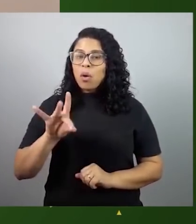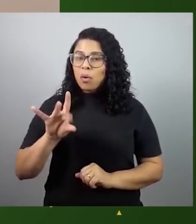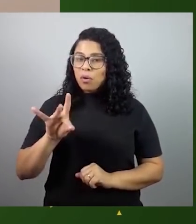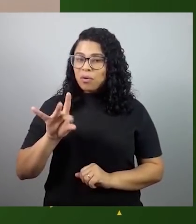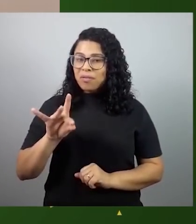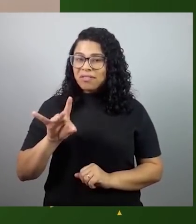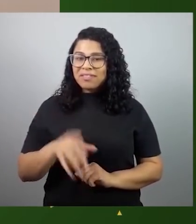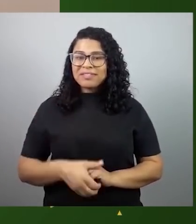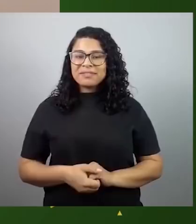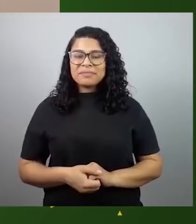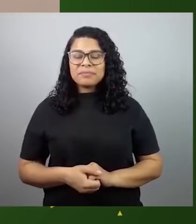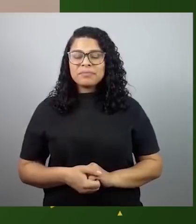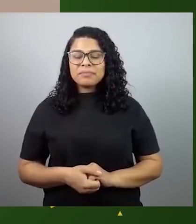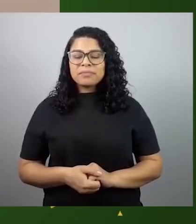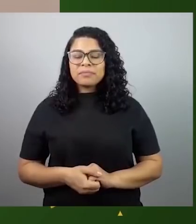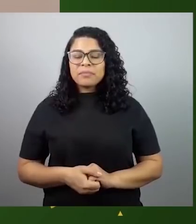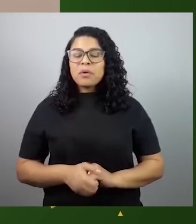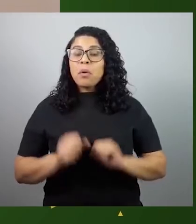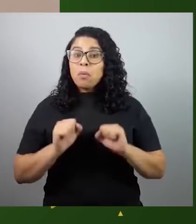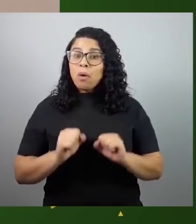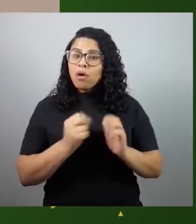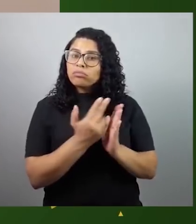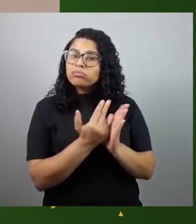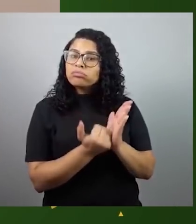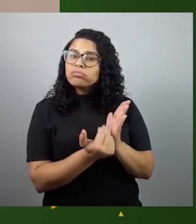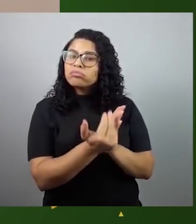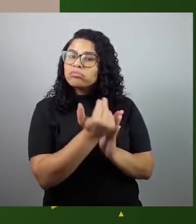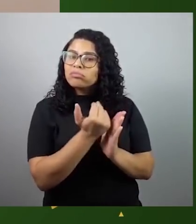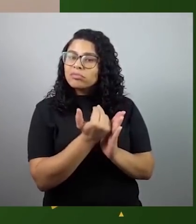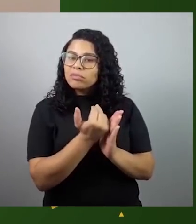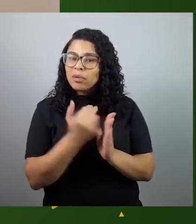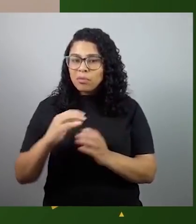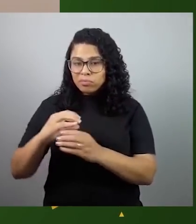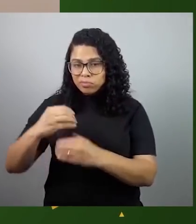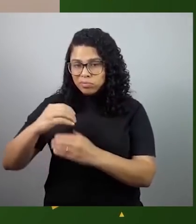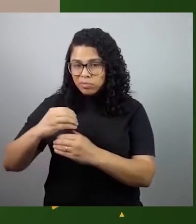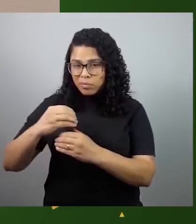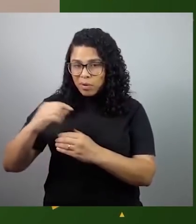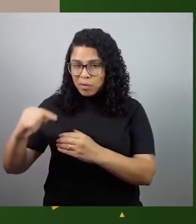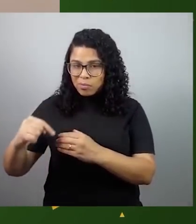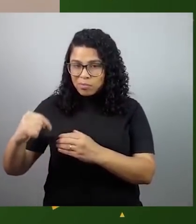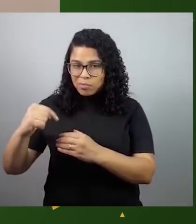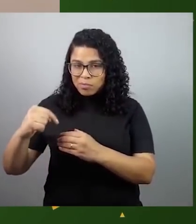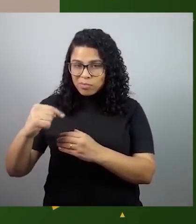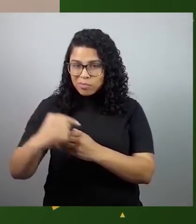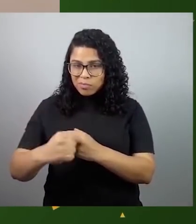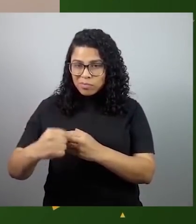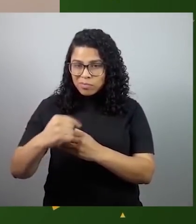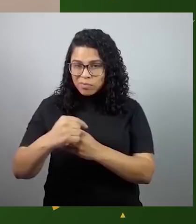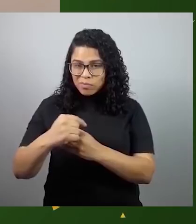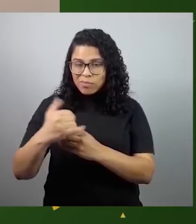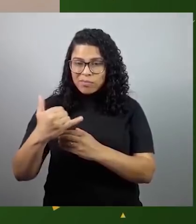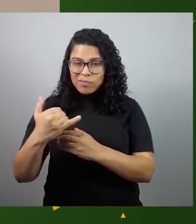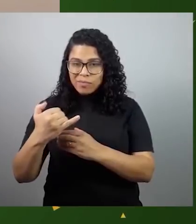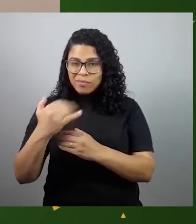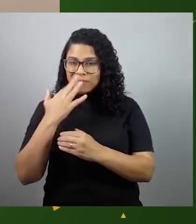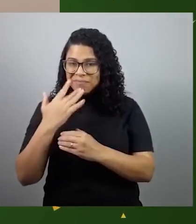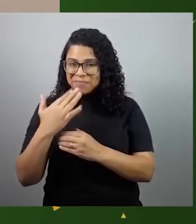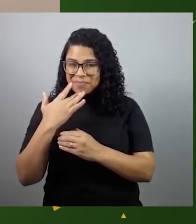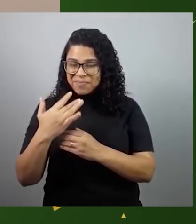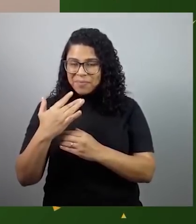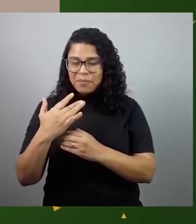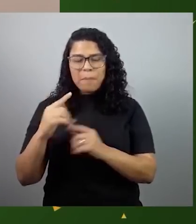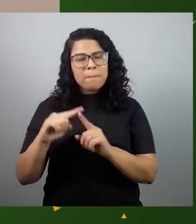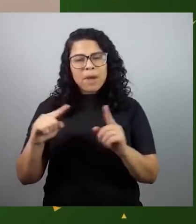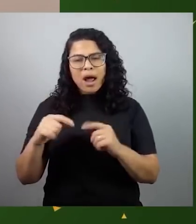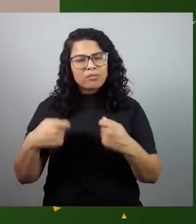podem também estar desenhando o olhinho do microscópio com canetinha, mas não é necessário. Então vamos lá,